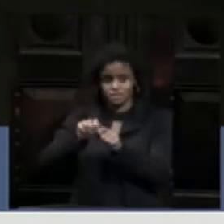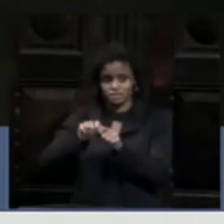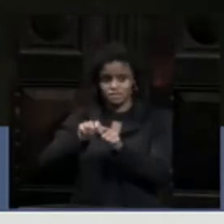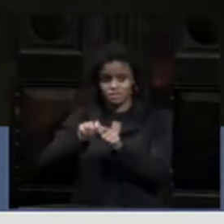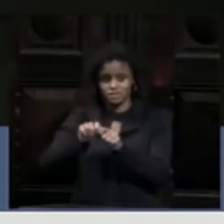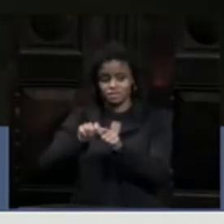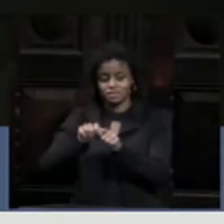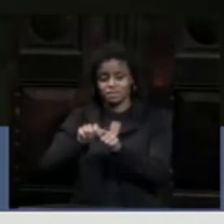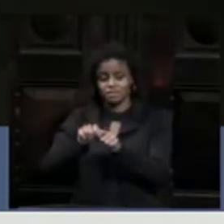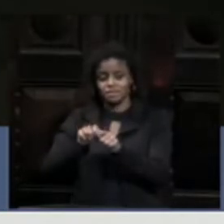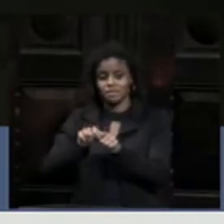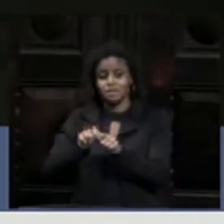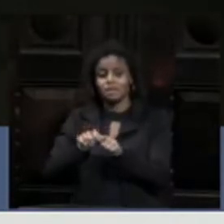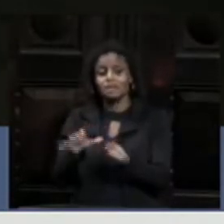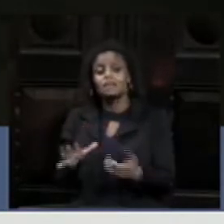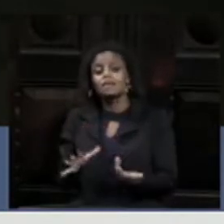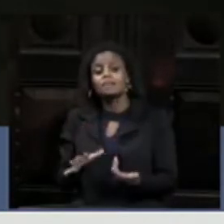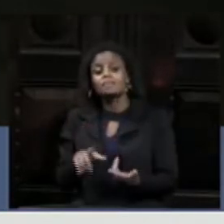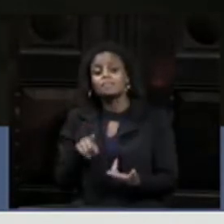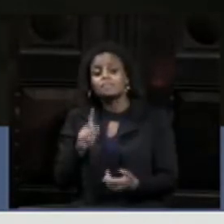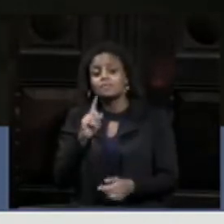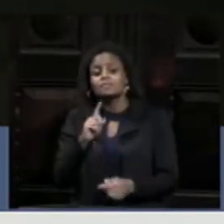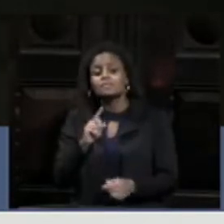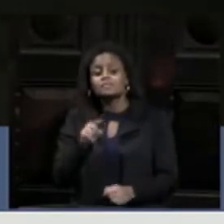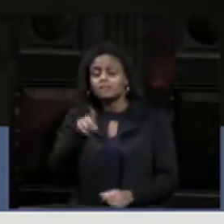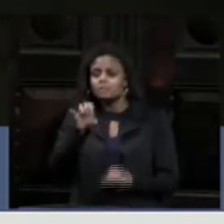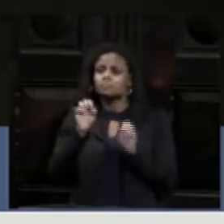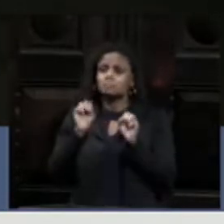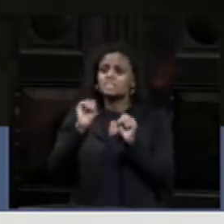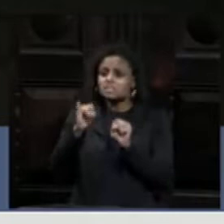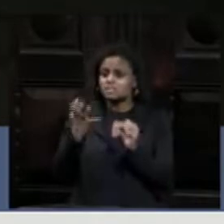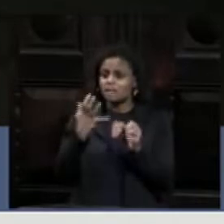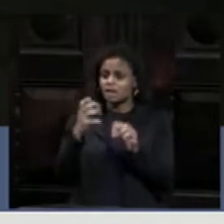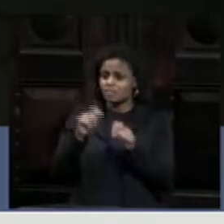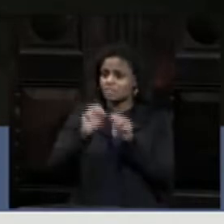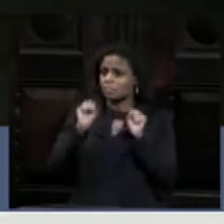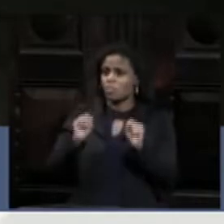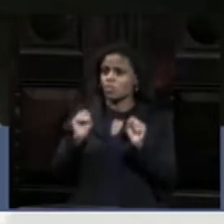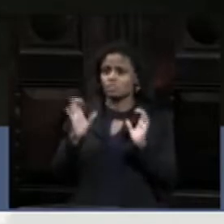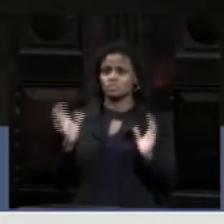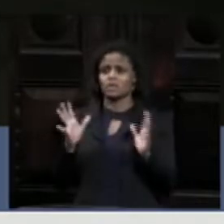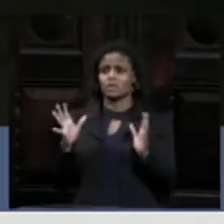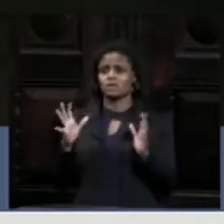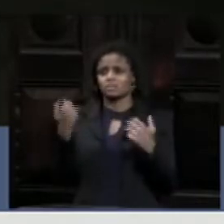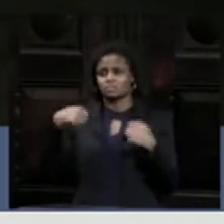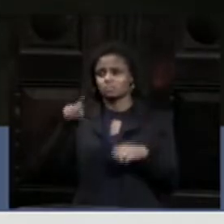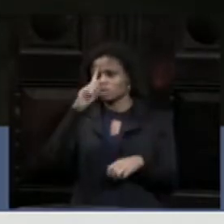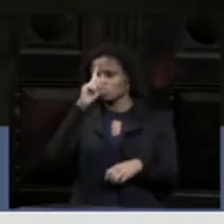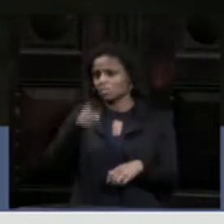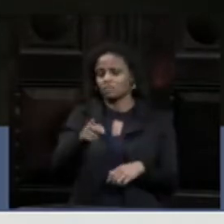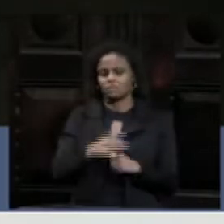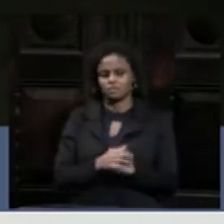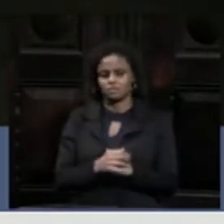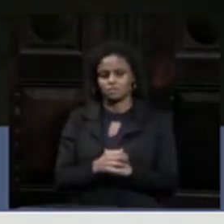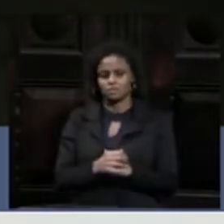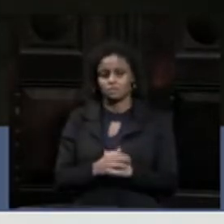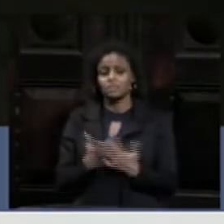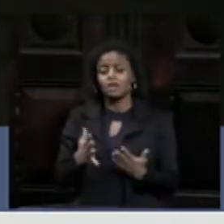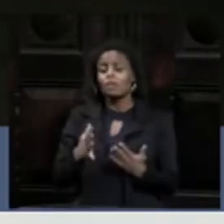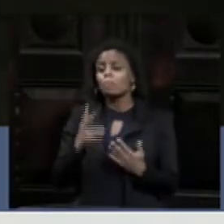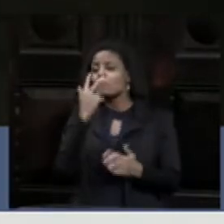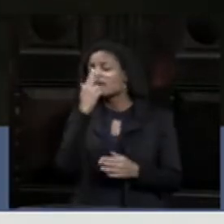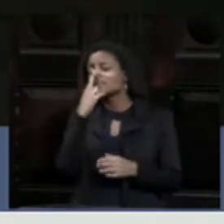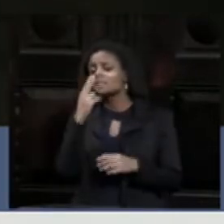tem obrigação, ou se quiser fazer, pode. Então, de alguma maneira, está se